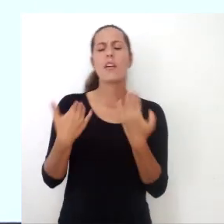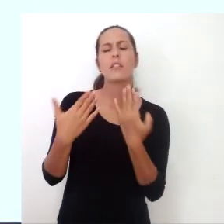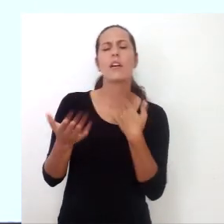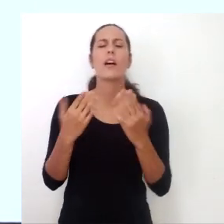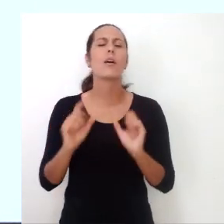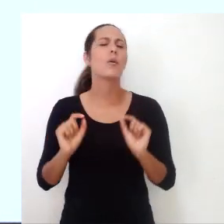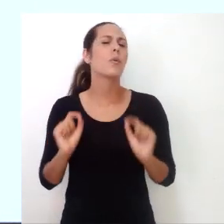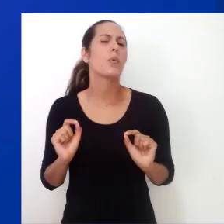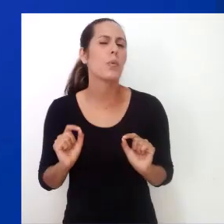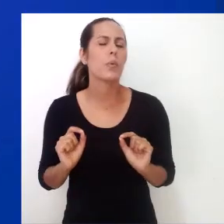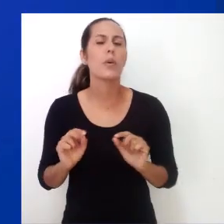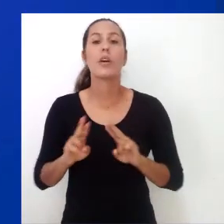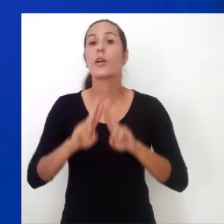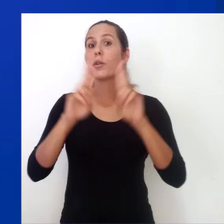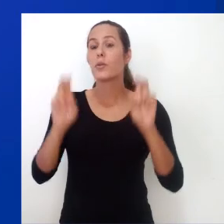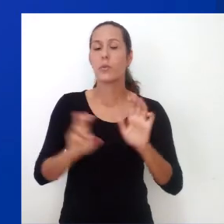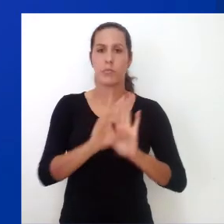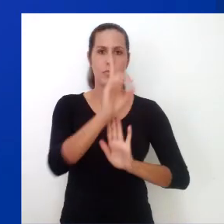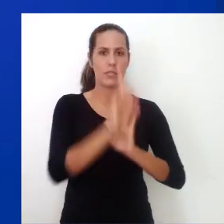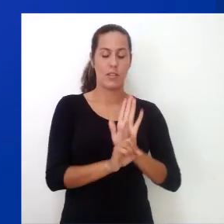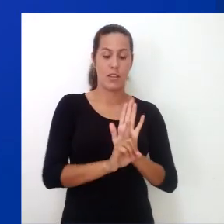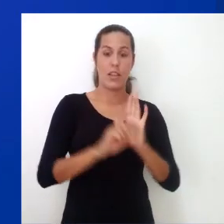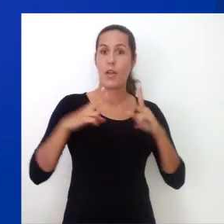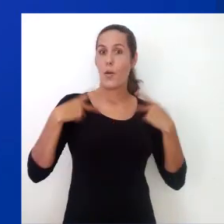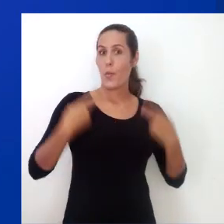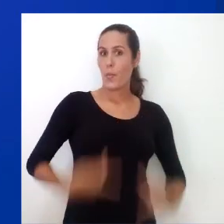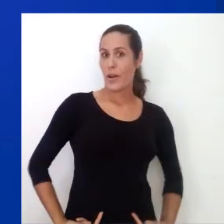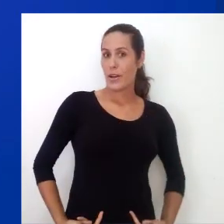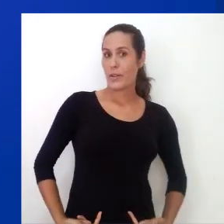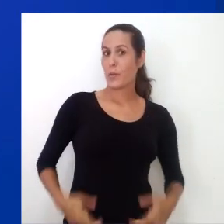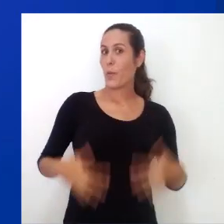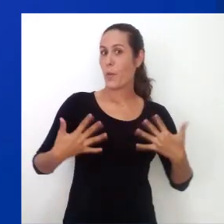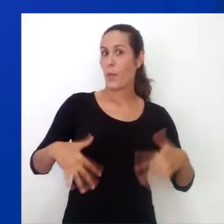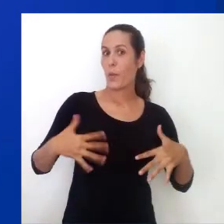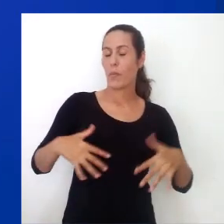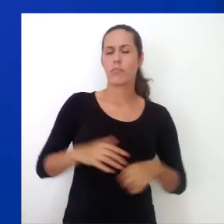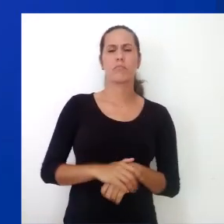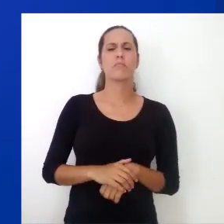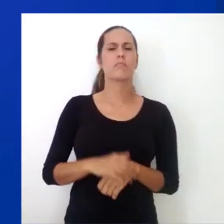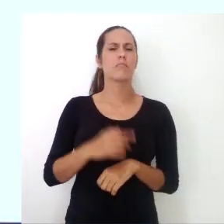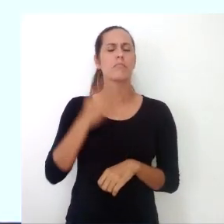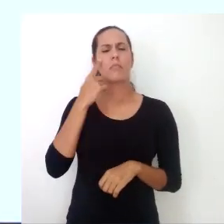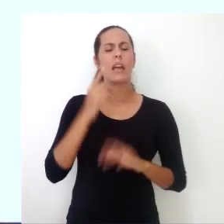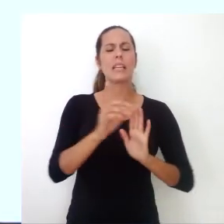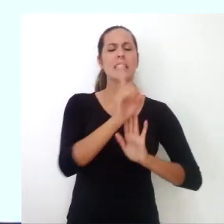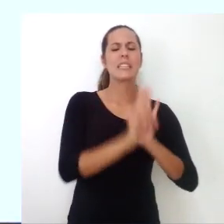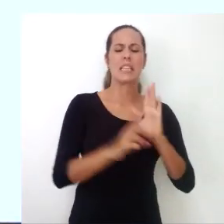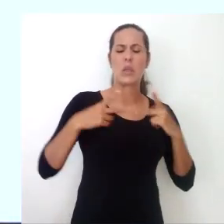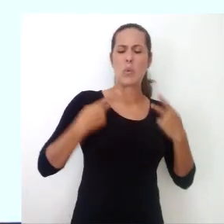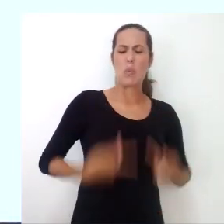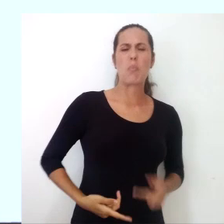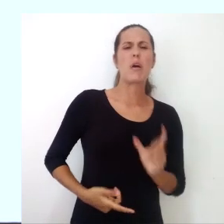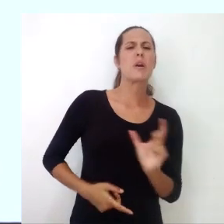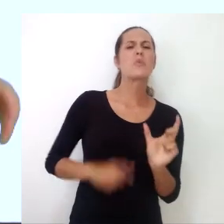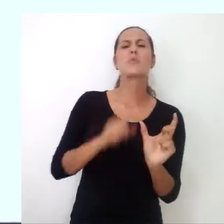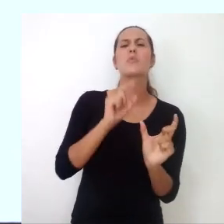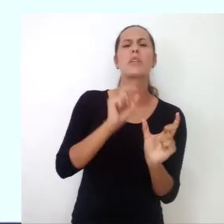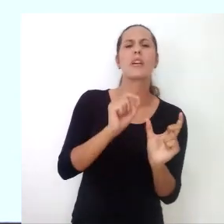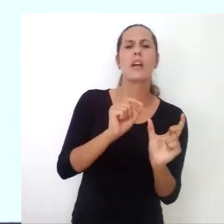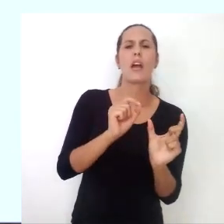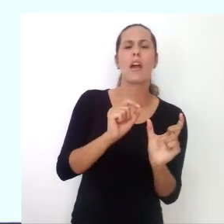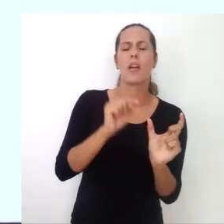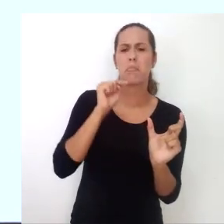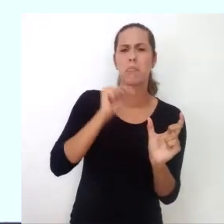papo gostoso? Será sobre direitos humanos. Que relação é essa? O que são direitos humanos? E